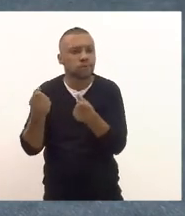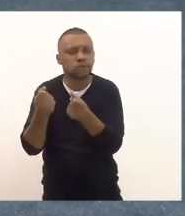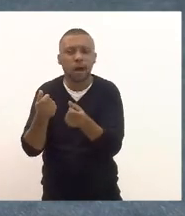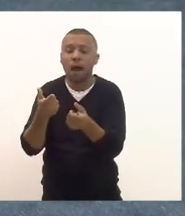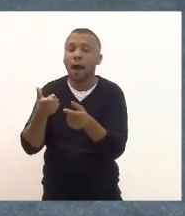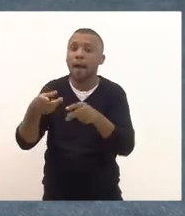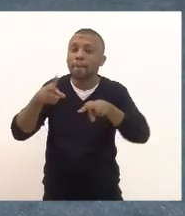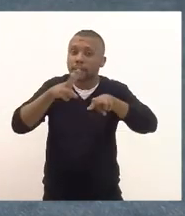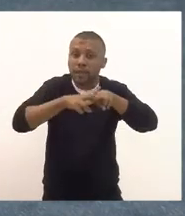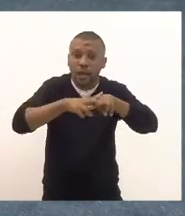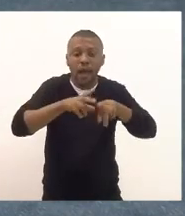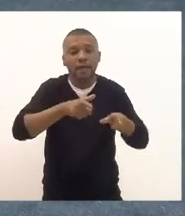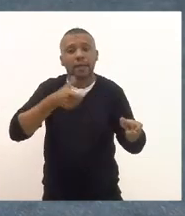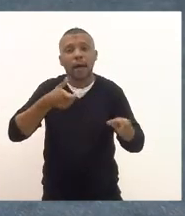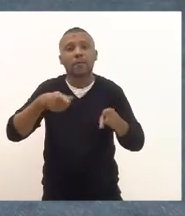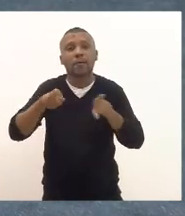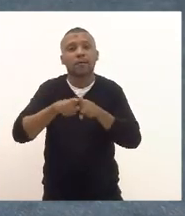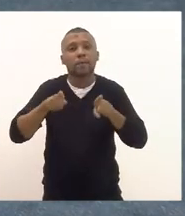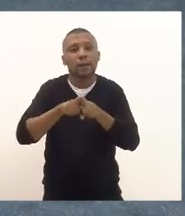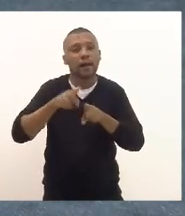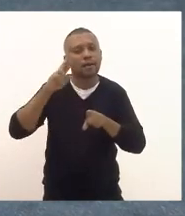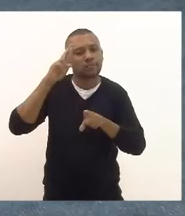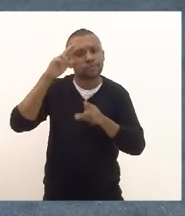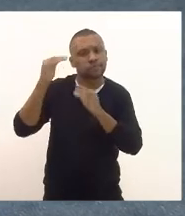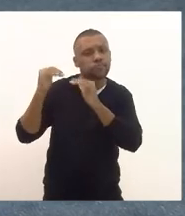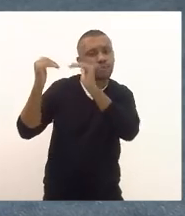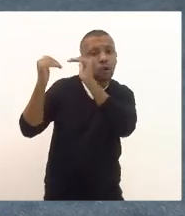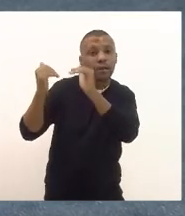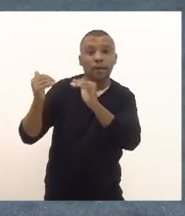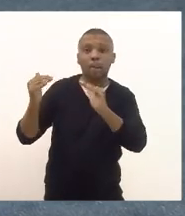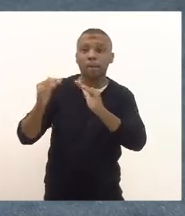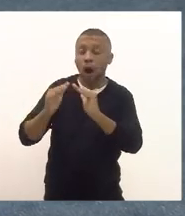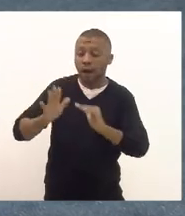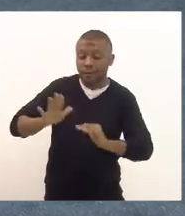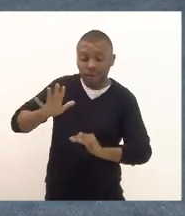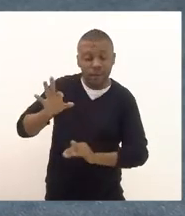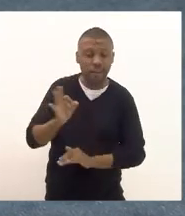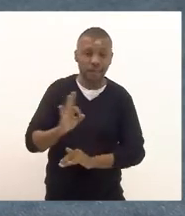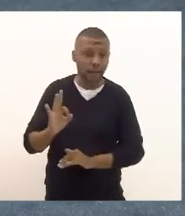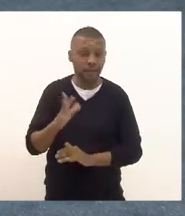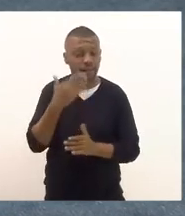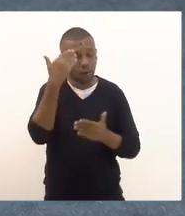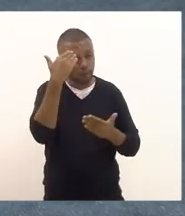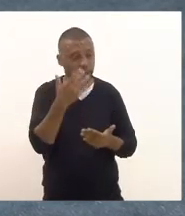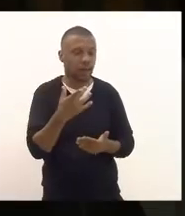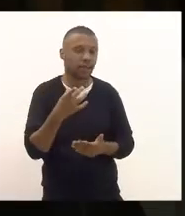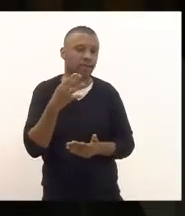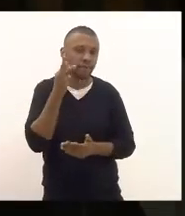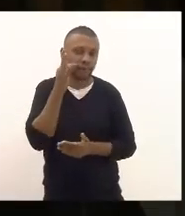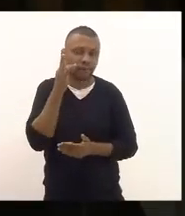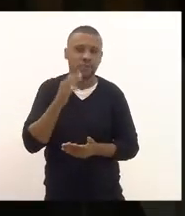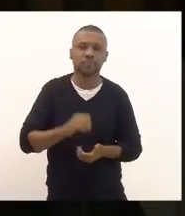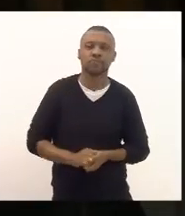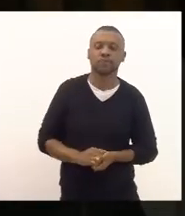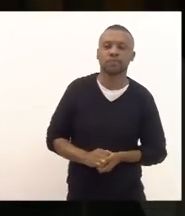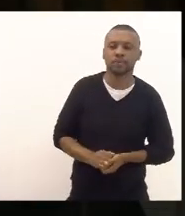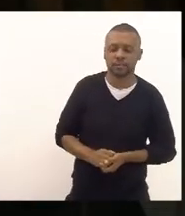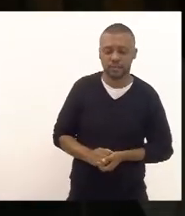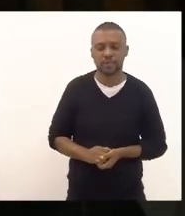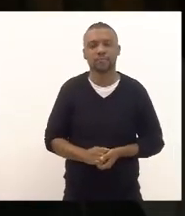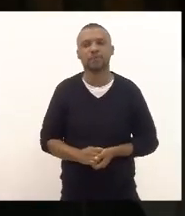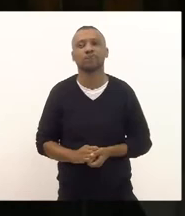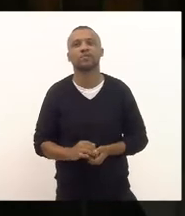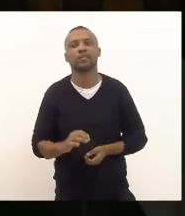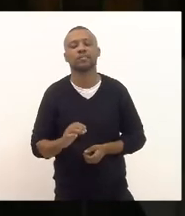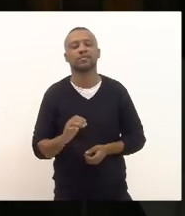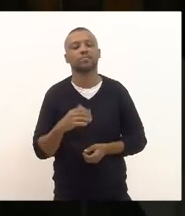todas as armas EA prender os chefões sequer na favela moram Obrigado o deputado Flávio quando o protocolo de make para concluir